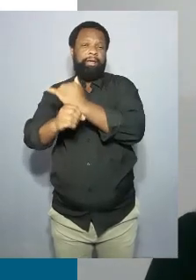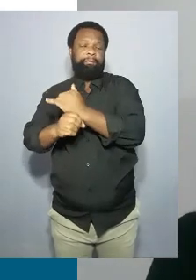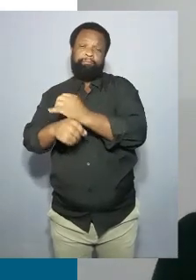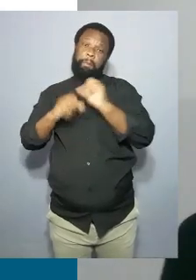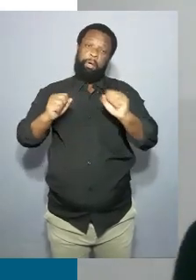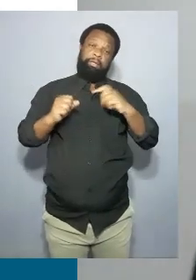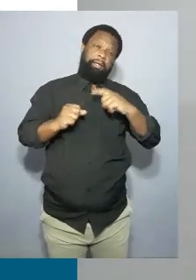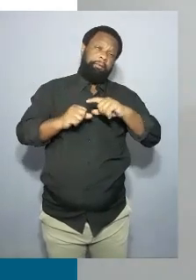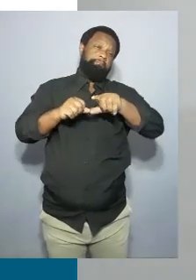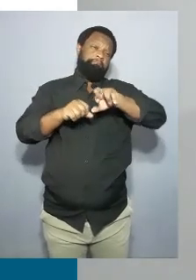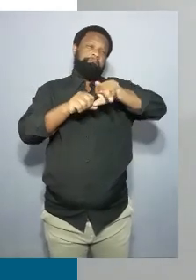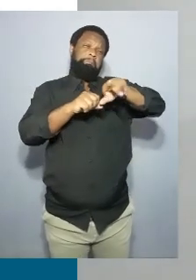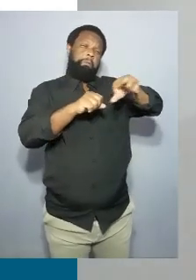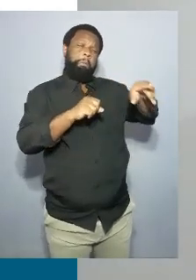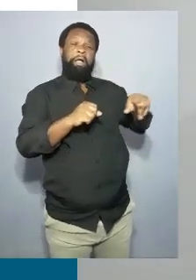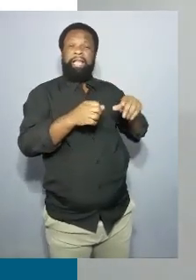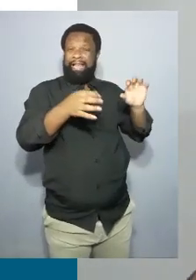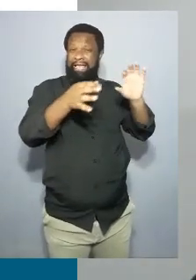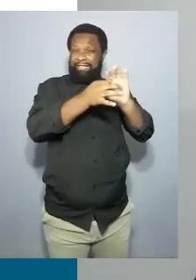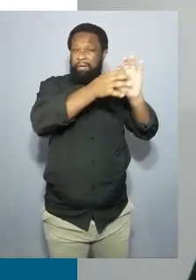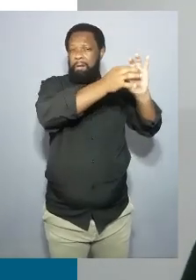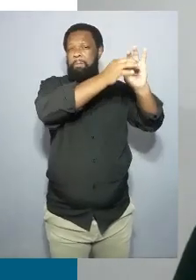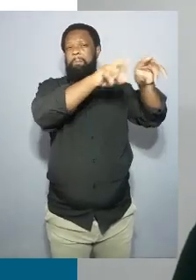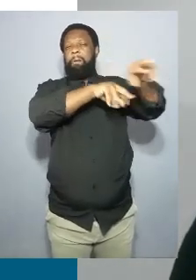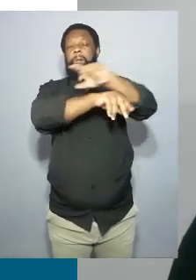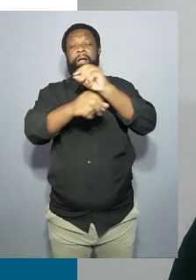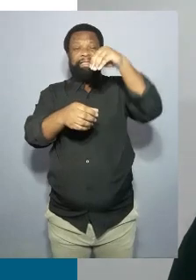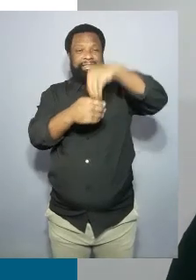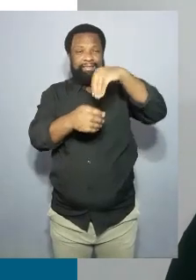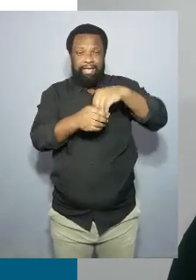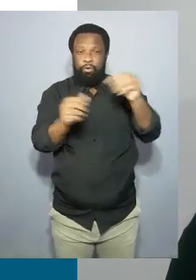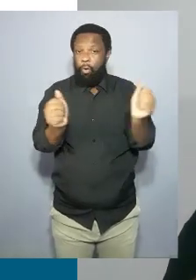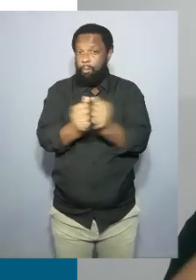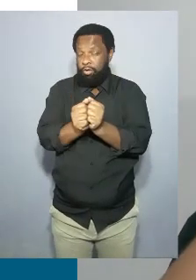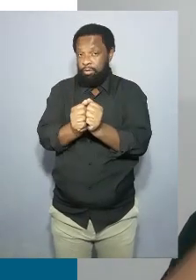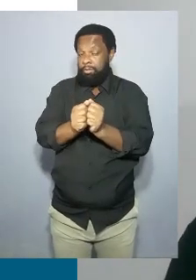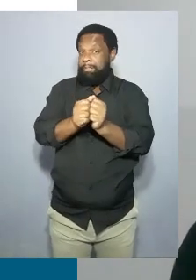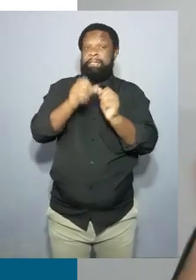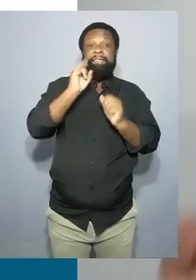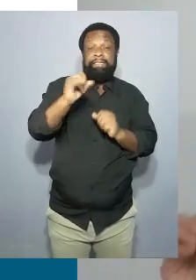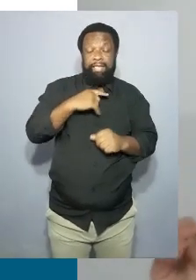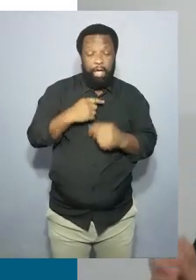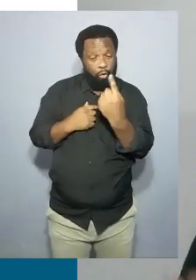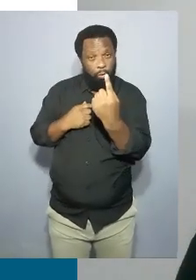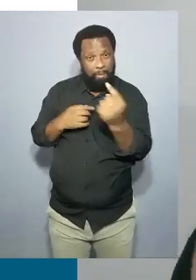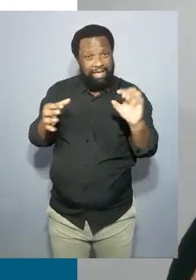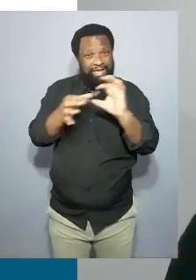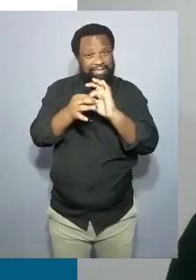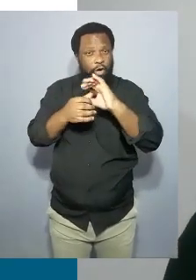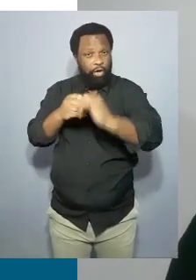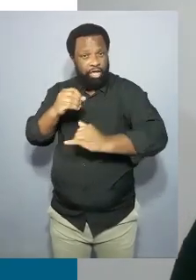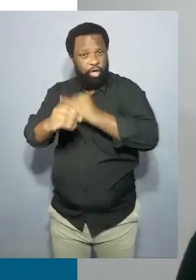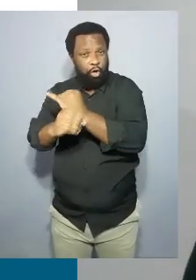ter outros tipos de ligação dentro do composto e, se ele tiver uma ligação iônica,